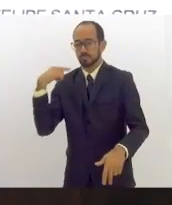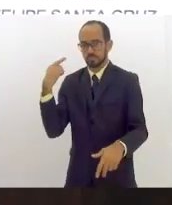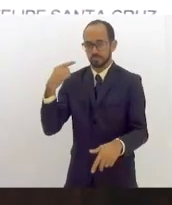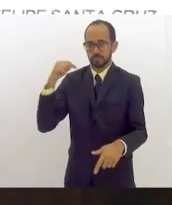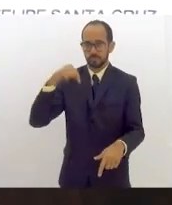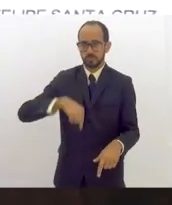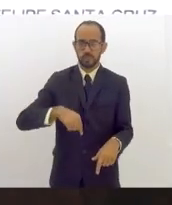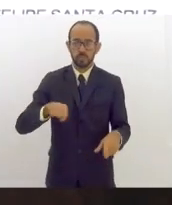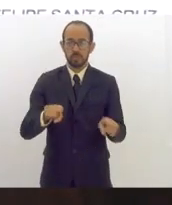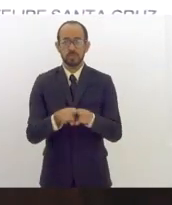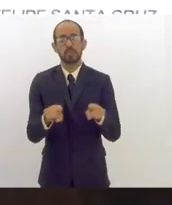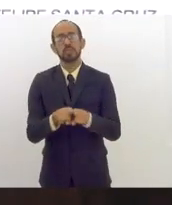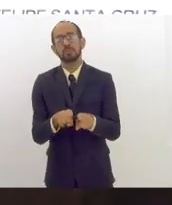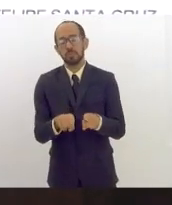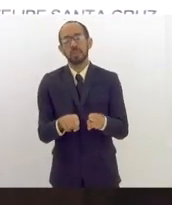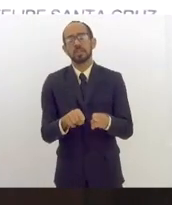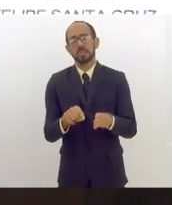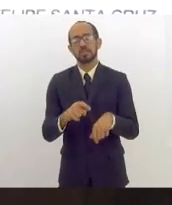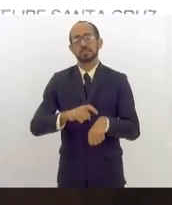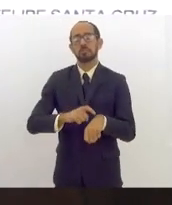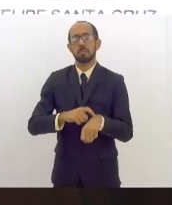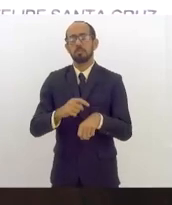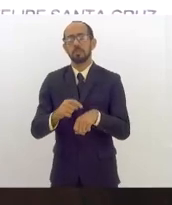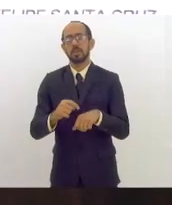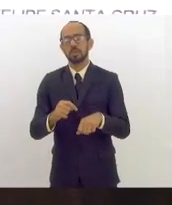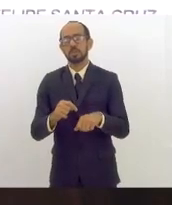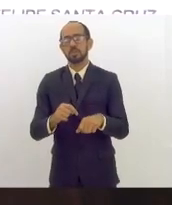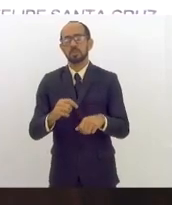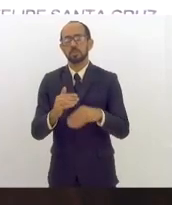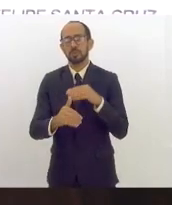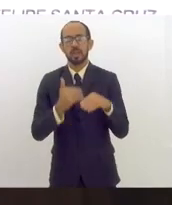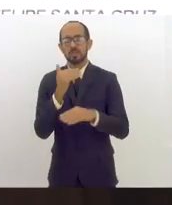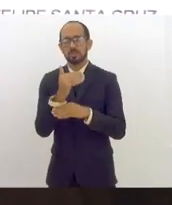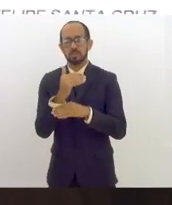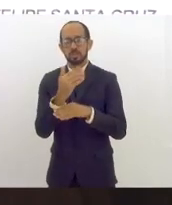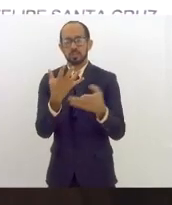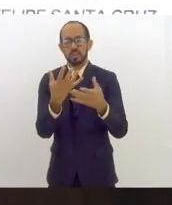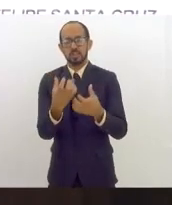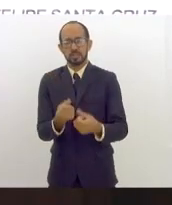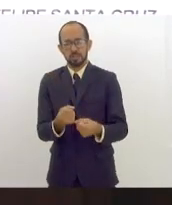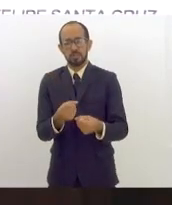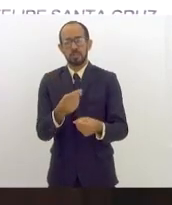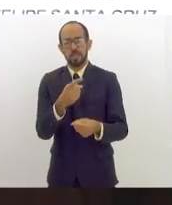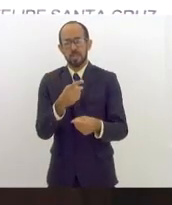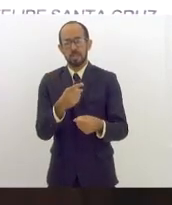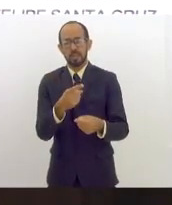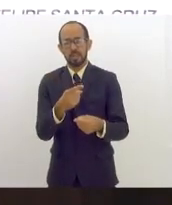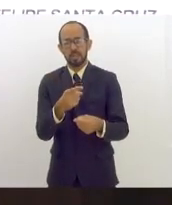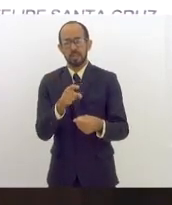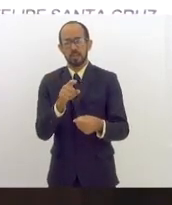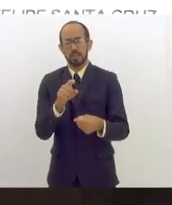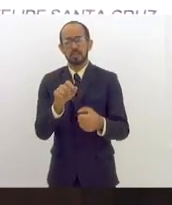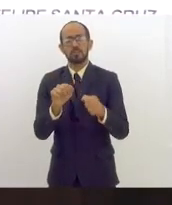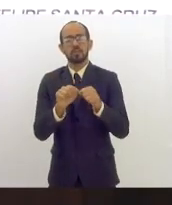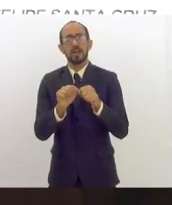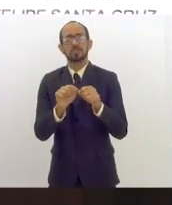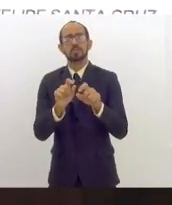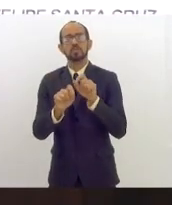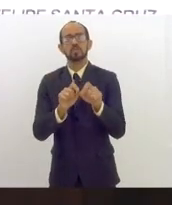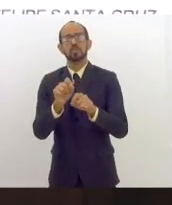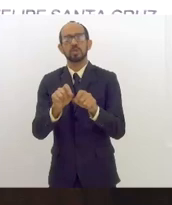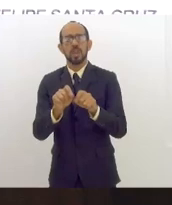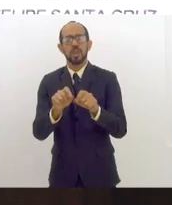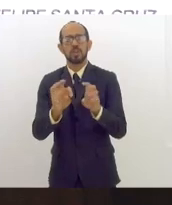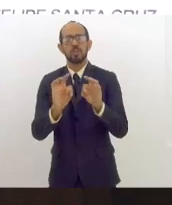estão aqui nesse momento maior não é de receber essa homenagem essa homenagem veiculada por ele que consagra todos vocês